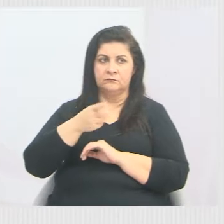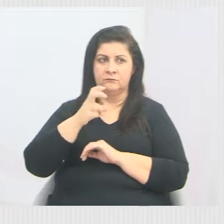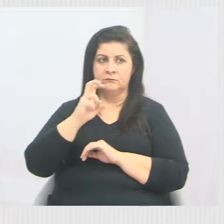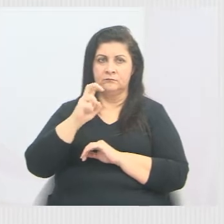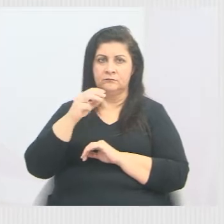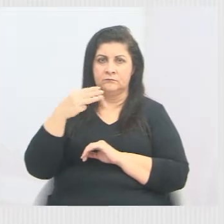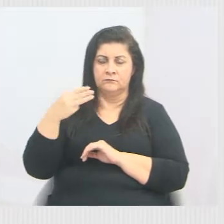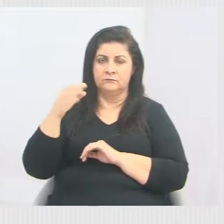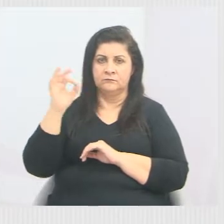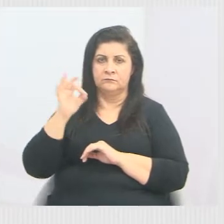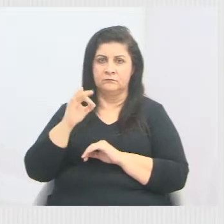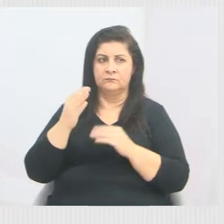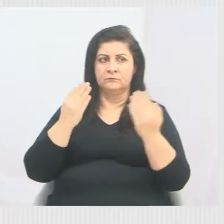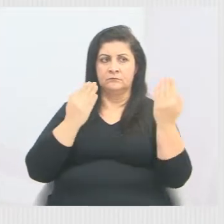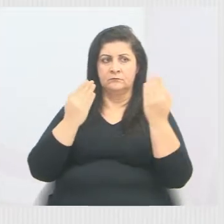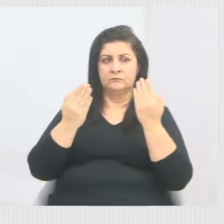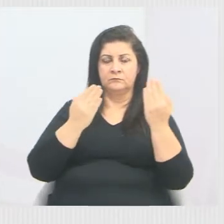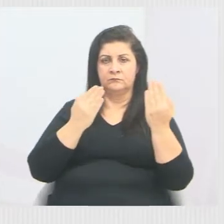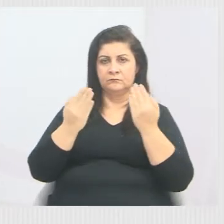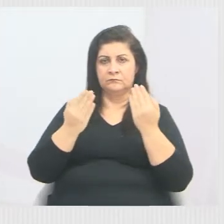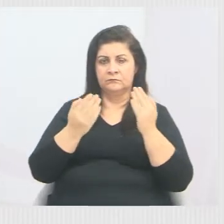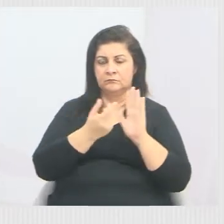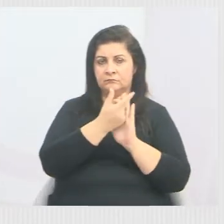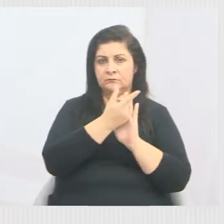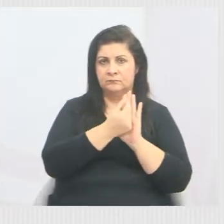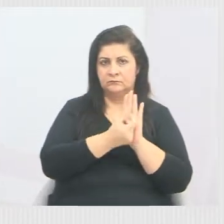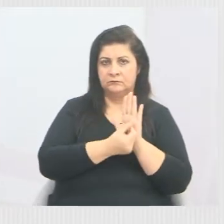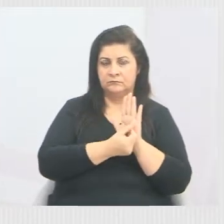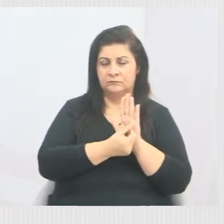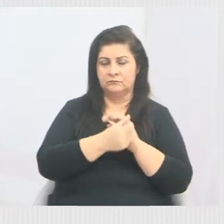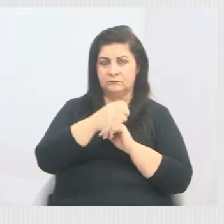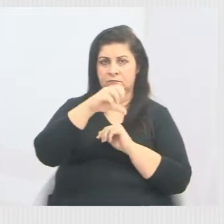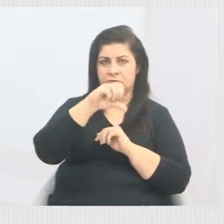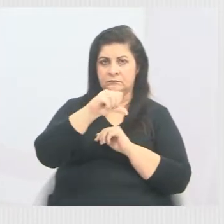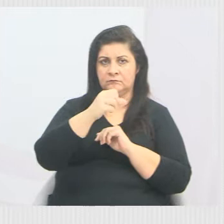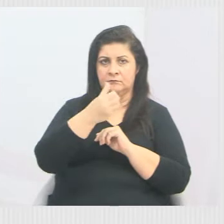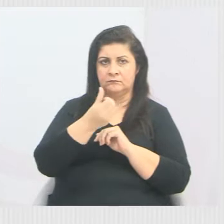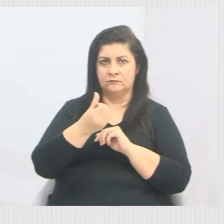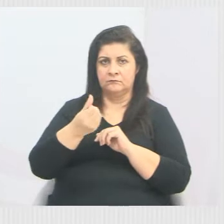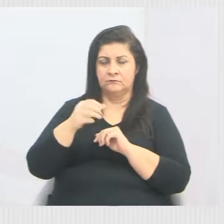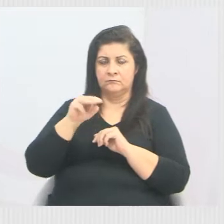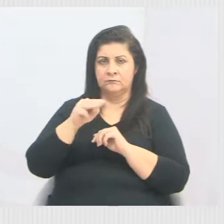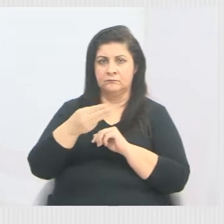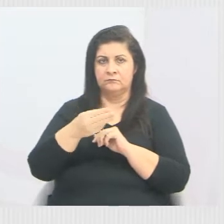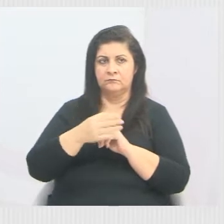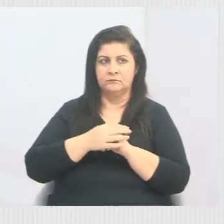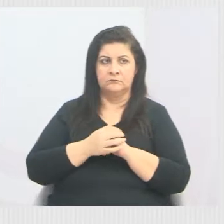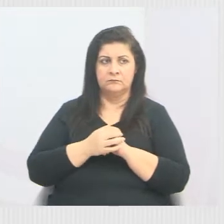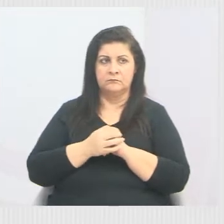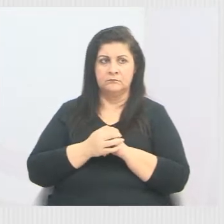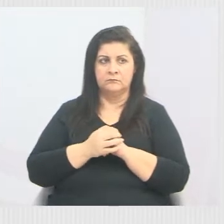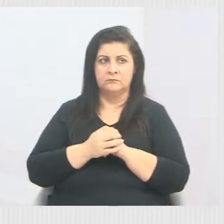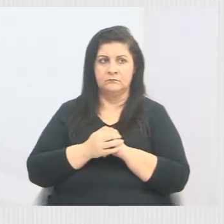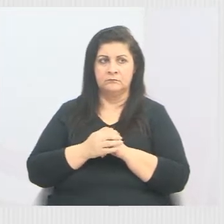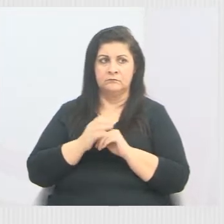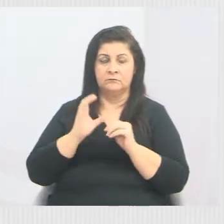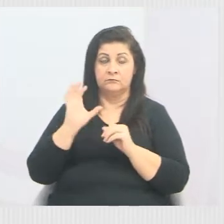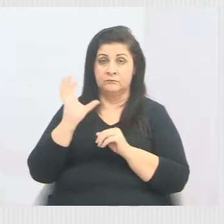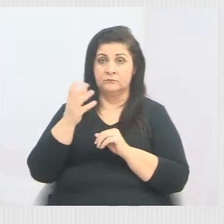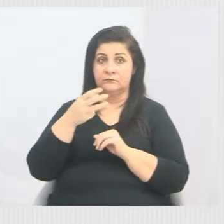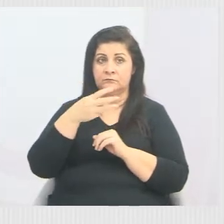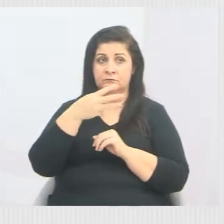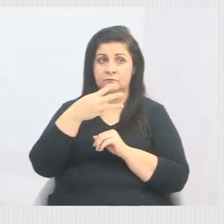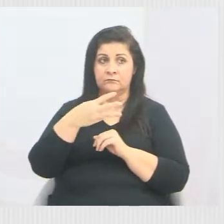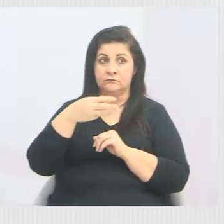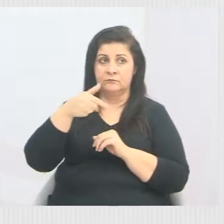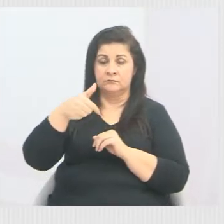38,53%, comparando com o orçamento, né, que foi de 966 milhões e realizado 372 milhões,